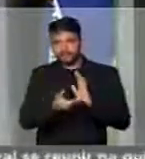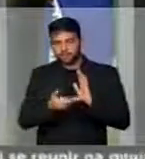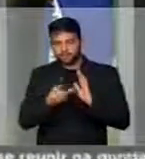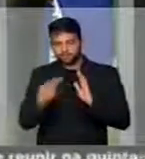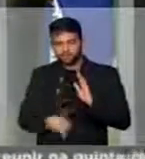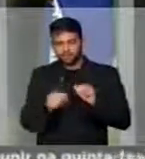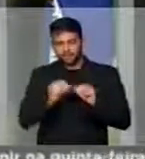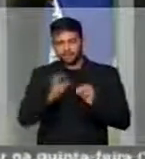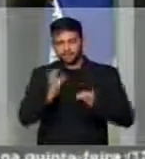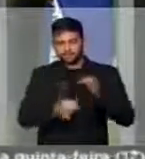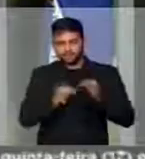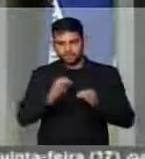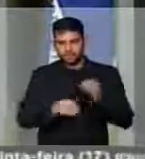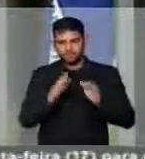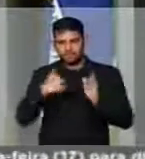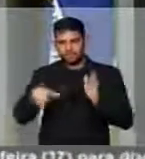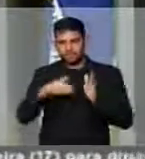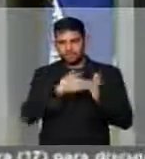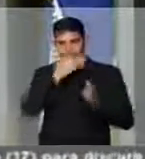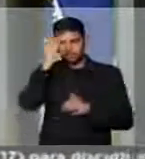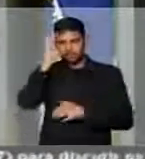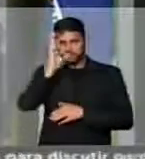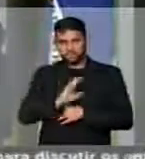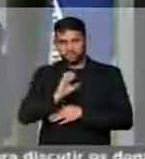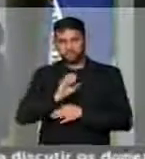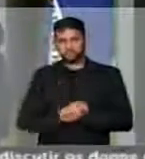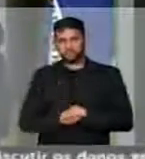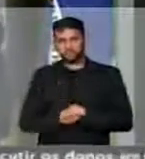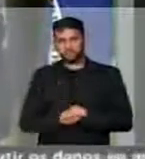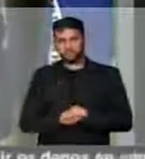ao judiciário e a todos os cidadãos.